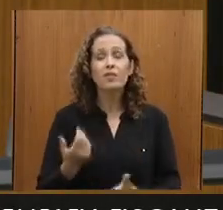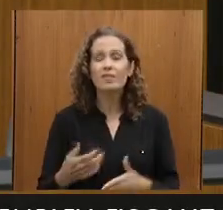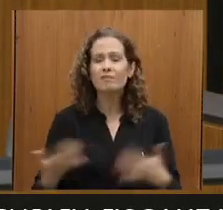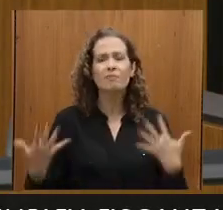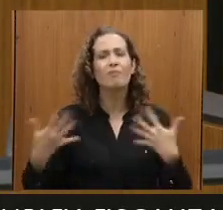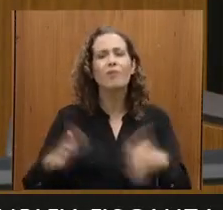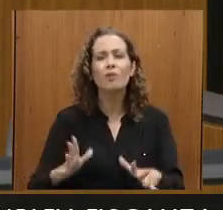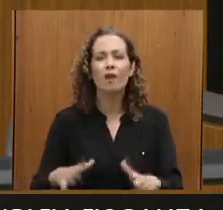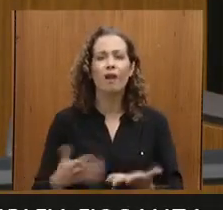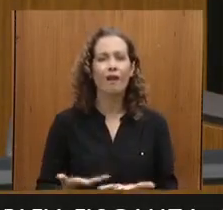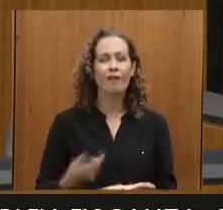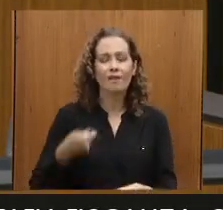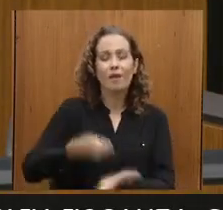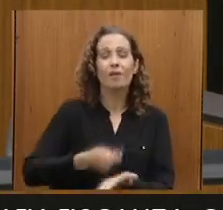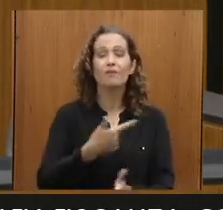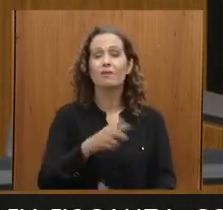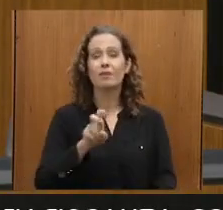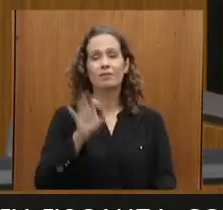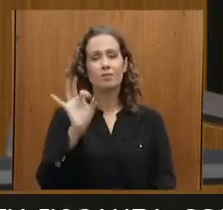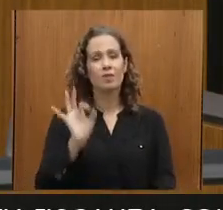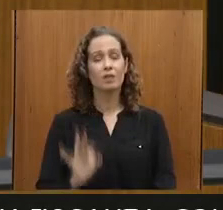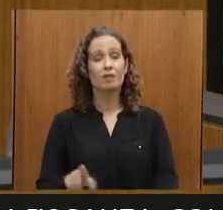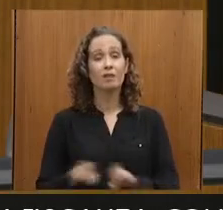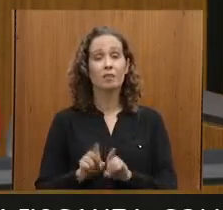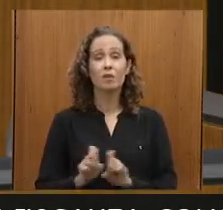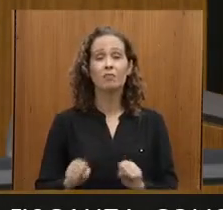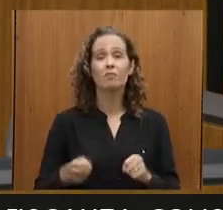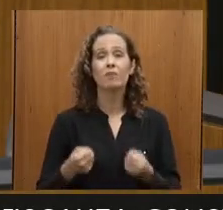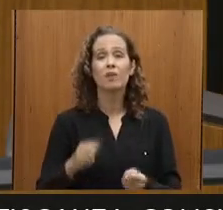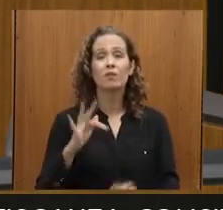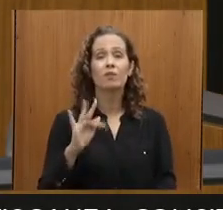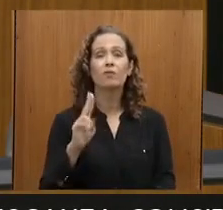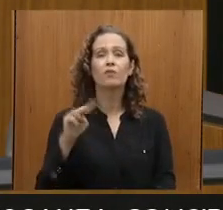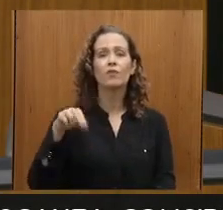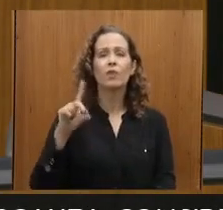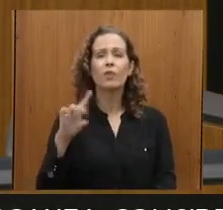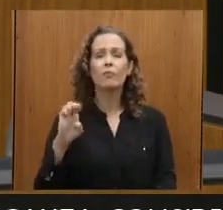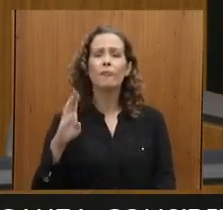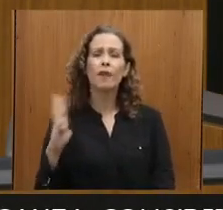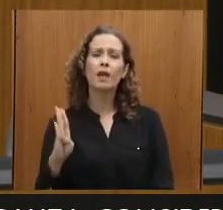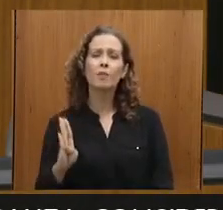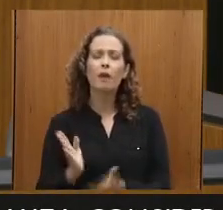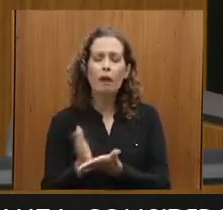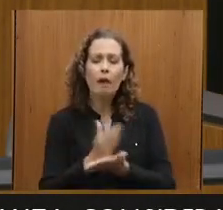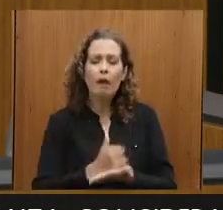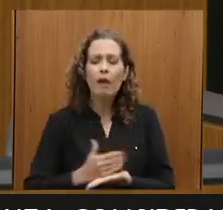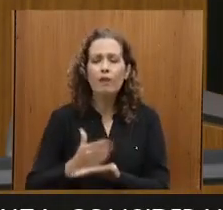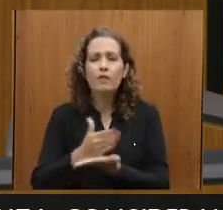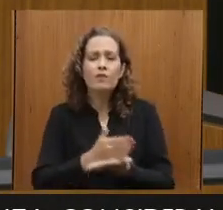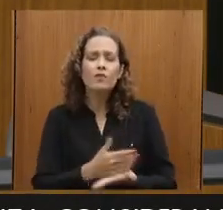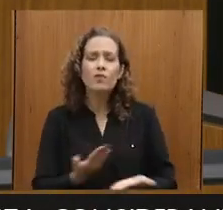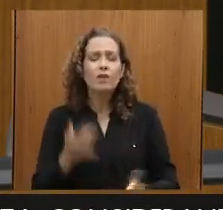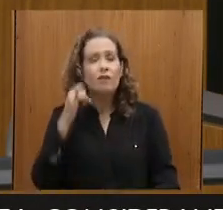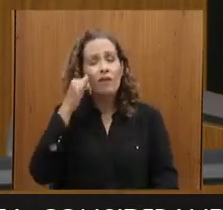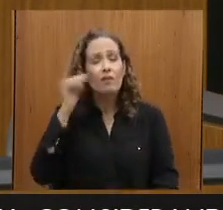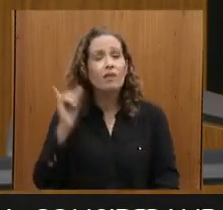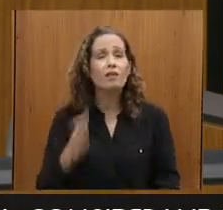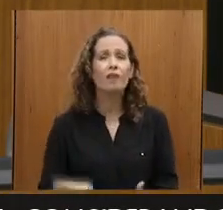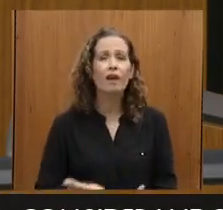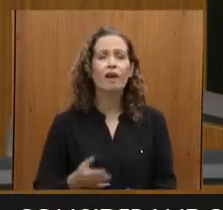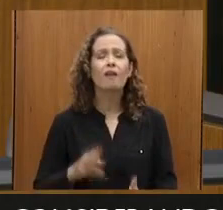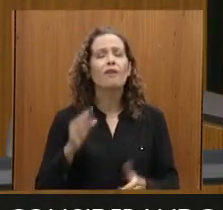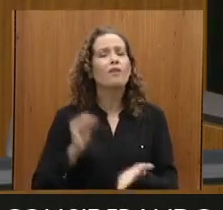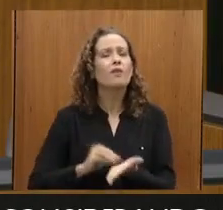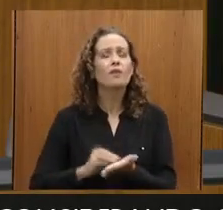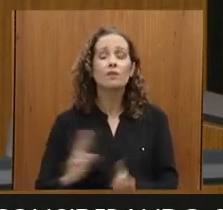os 25% e para empenhar recursos do Fundeb, para não fazer rateio, para não valorizar os profissionais da educação. Isso é cruel